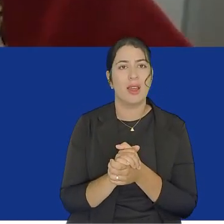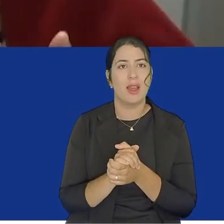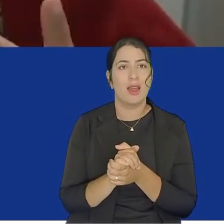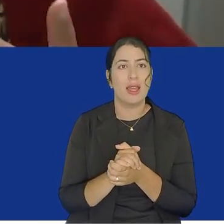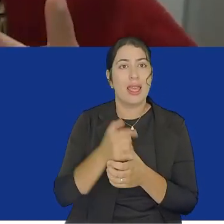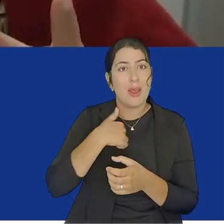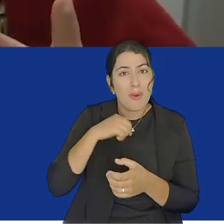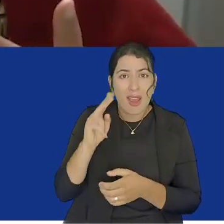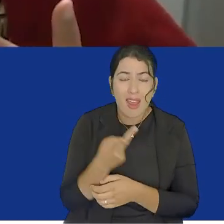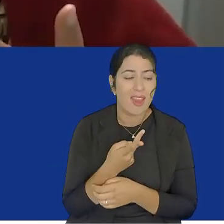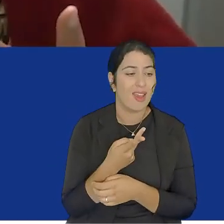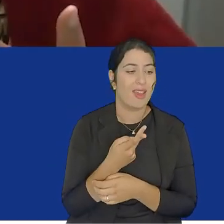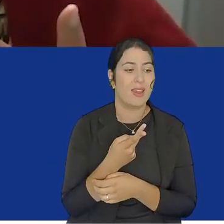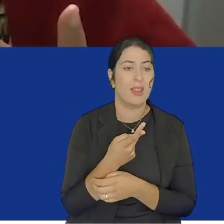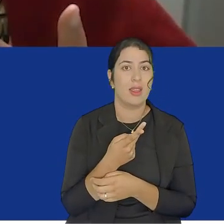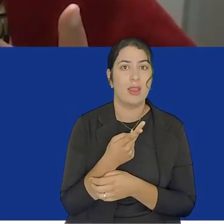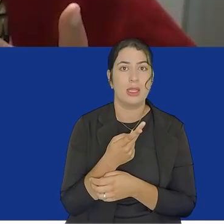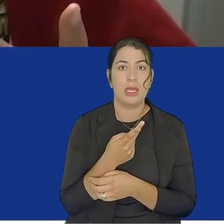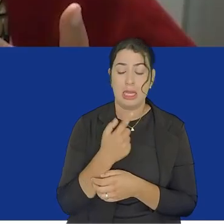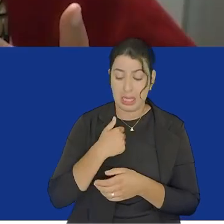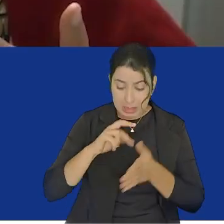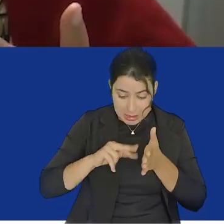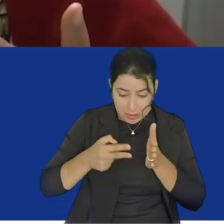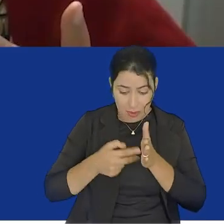a ver com a minha dignidade.